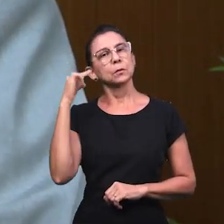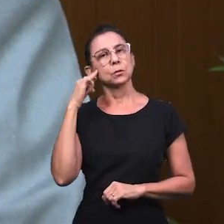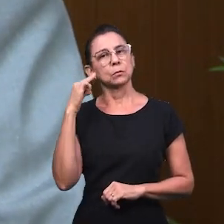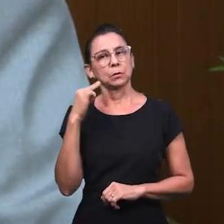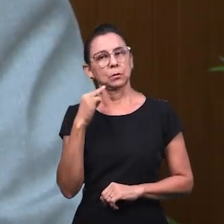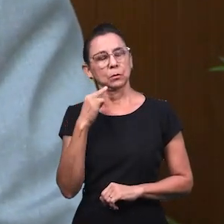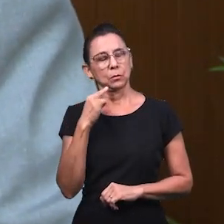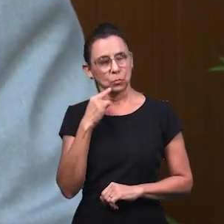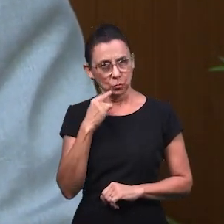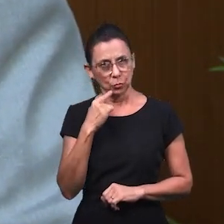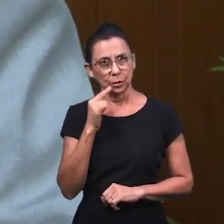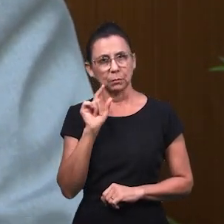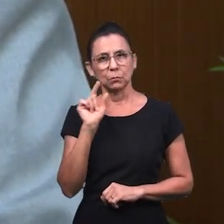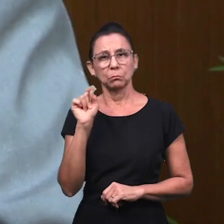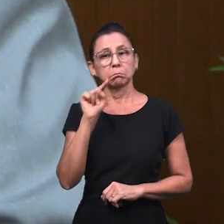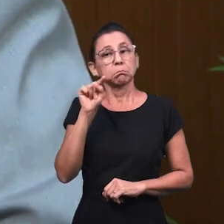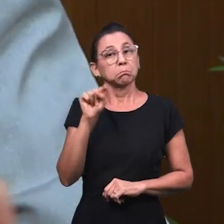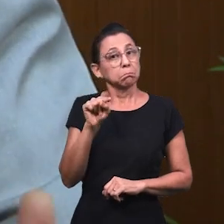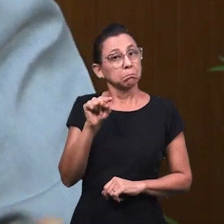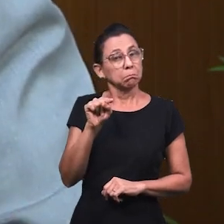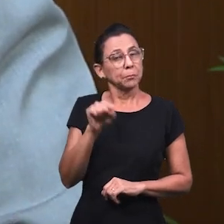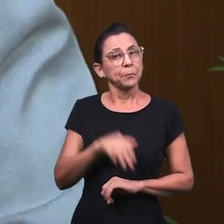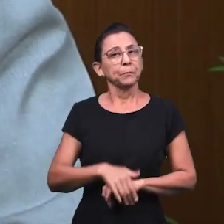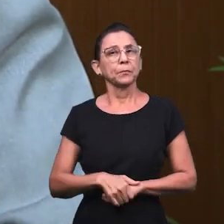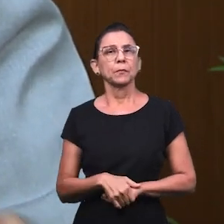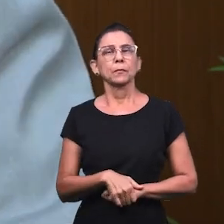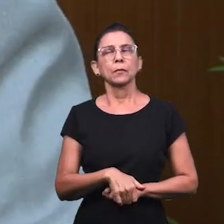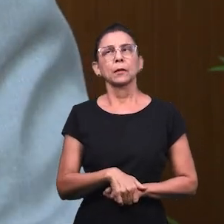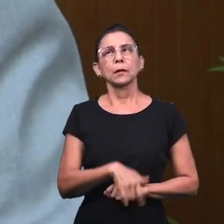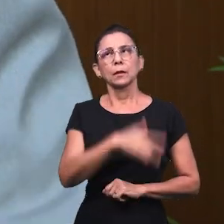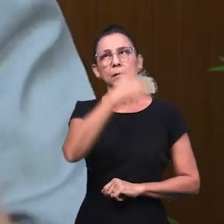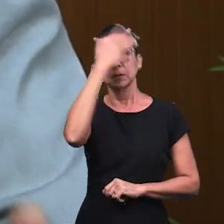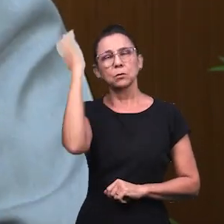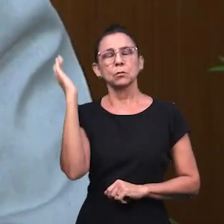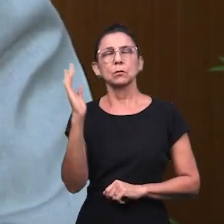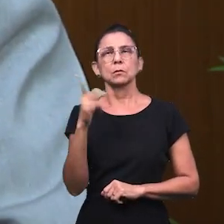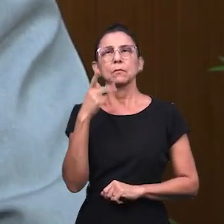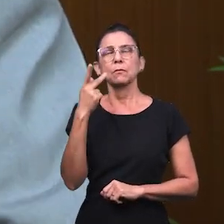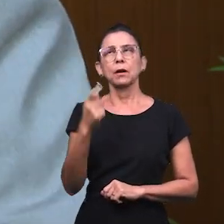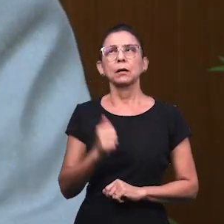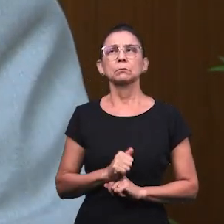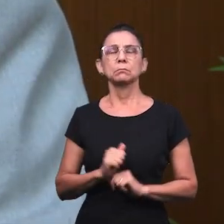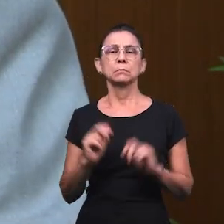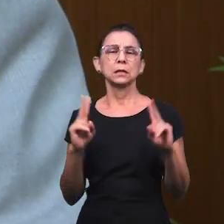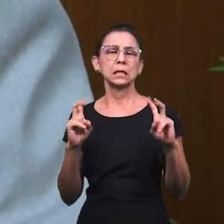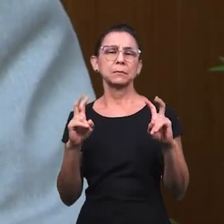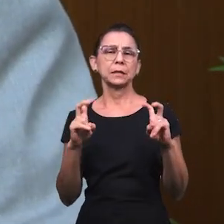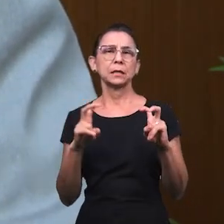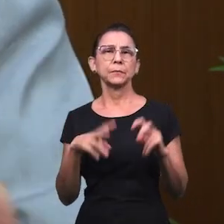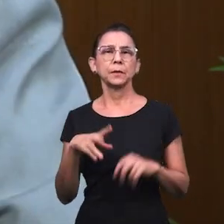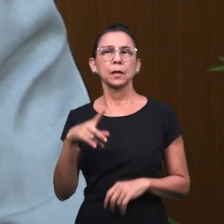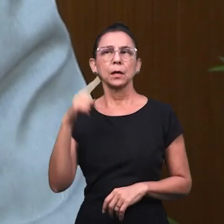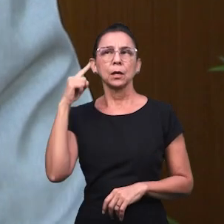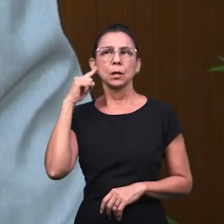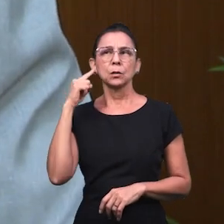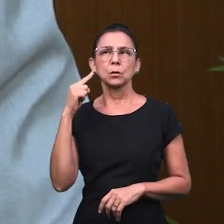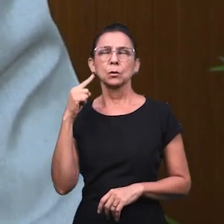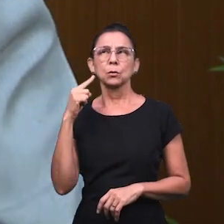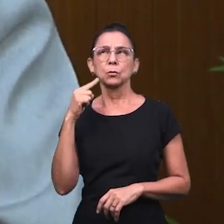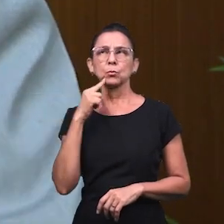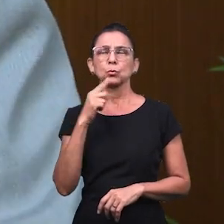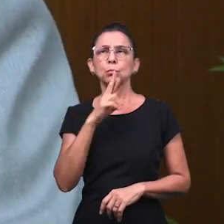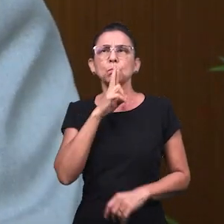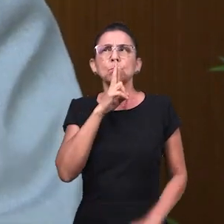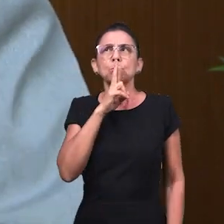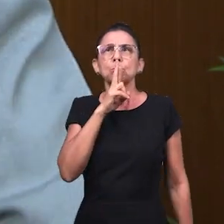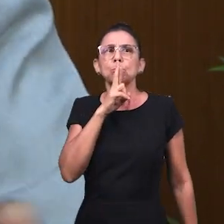muitas pessoas falam sobre o surdo de maneira errada e usam a expressão surdo-mudo,